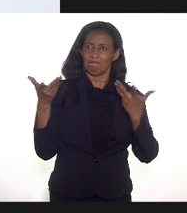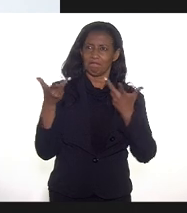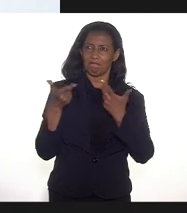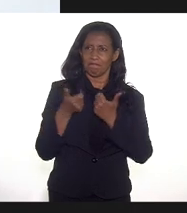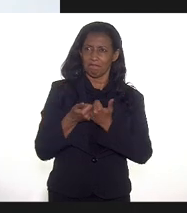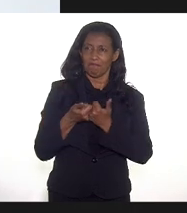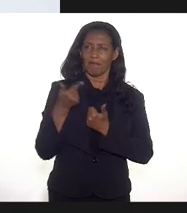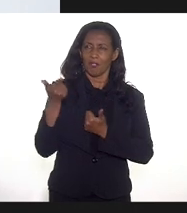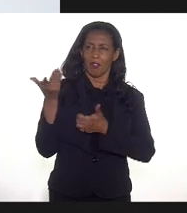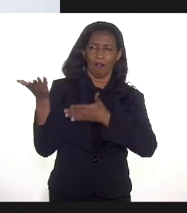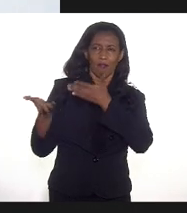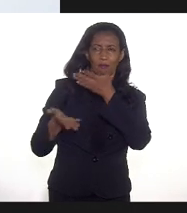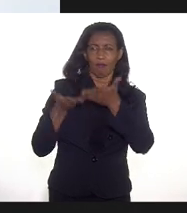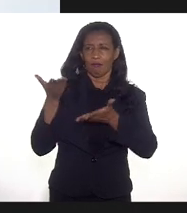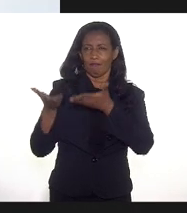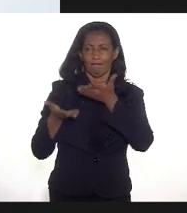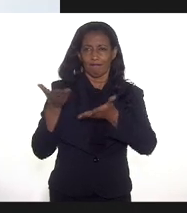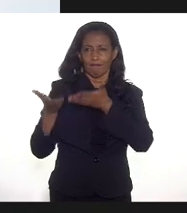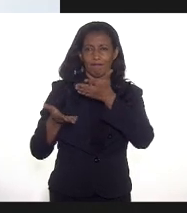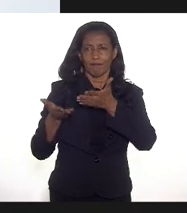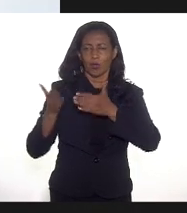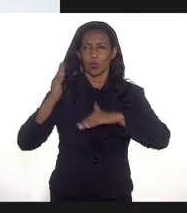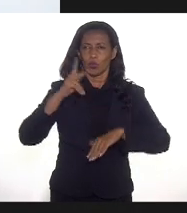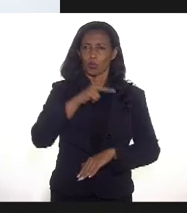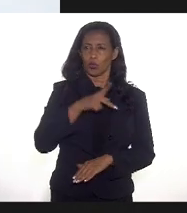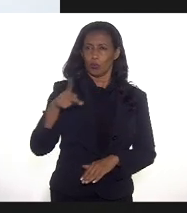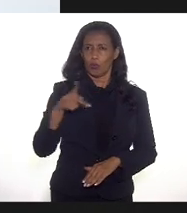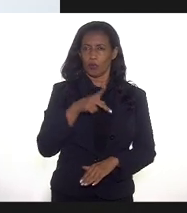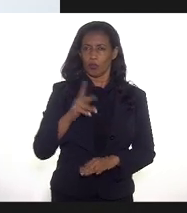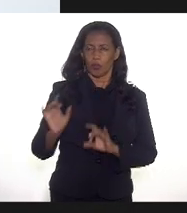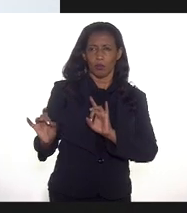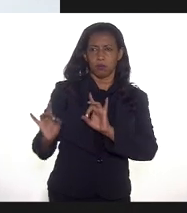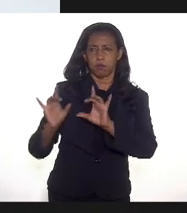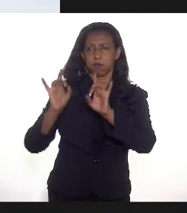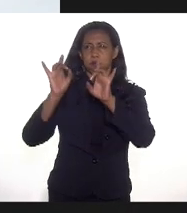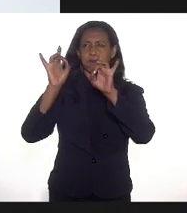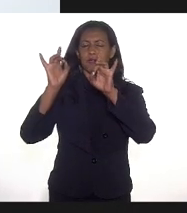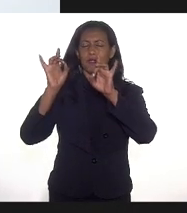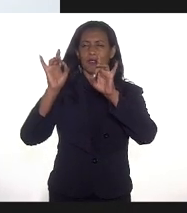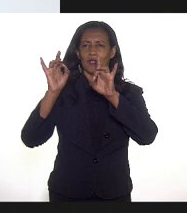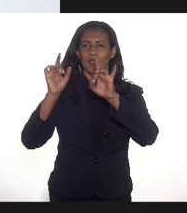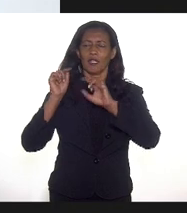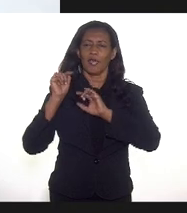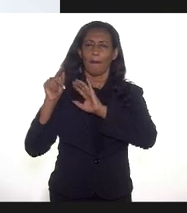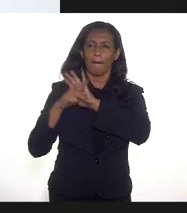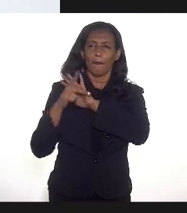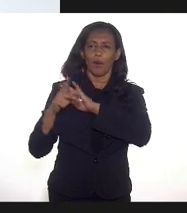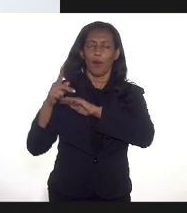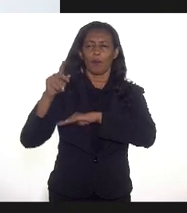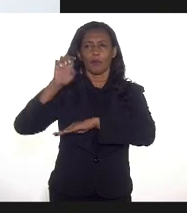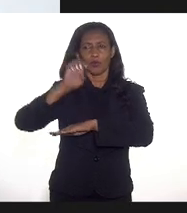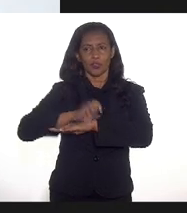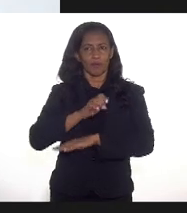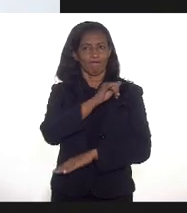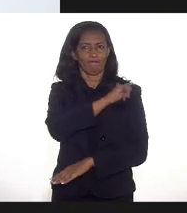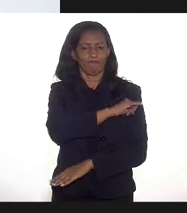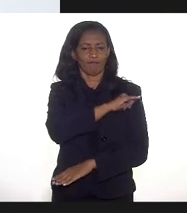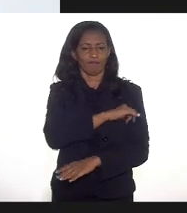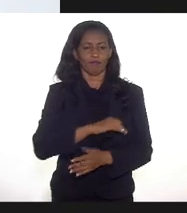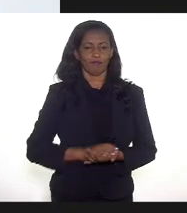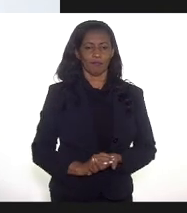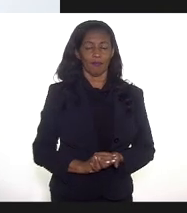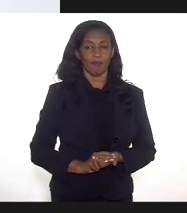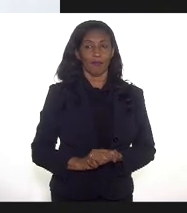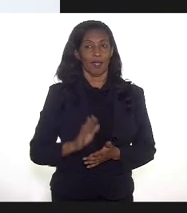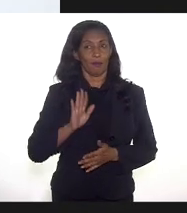de tratamento dos professores especialistas em educação no Estado do Rio de Janeiro. Porém,